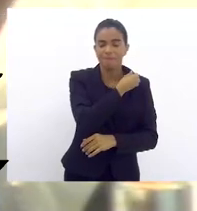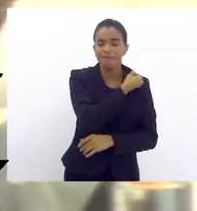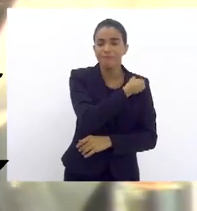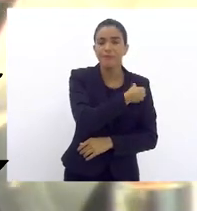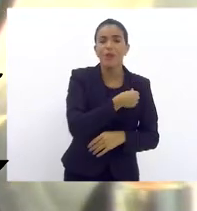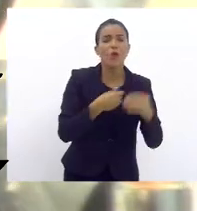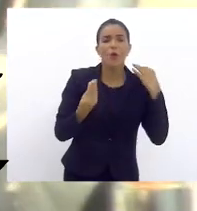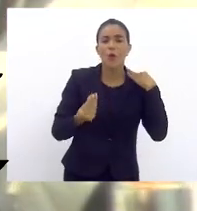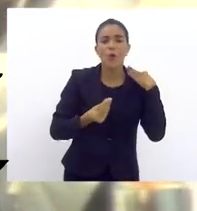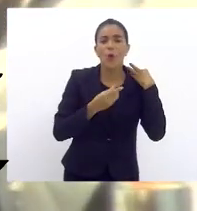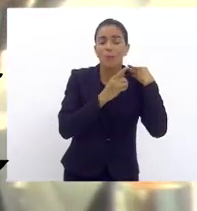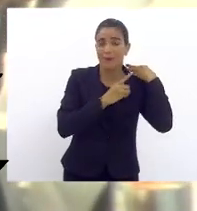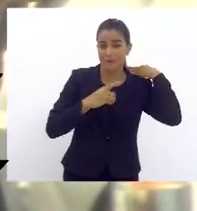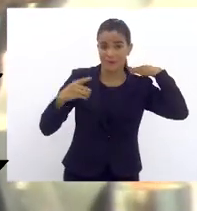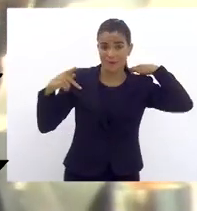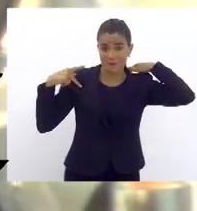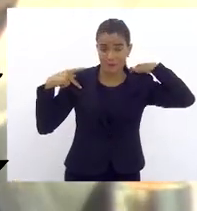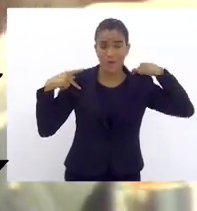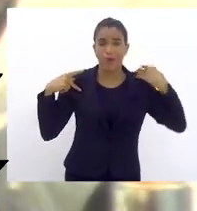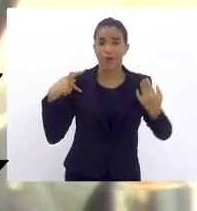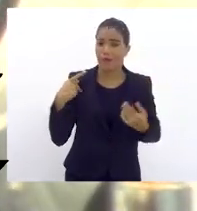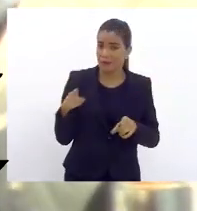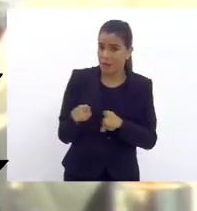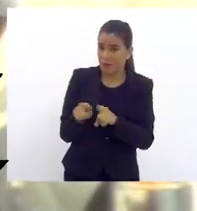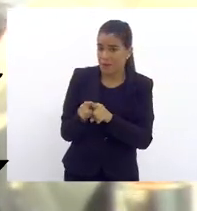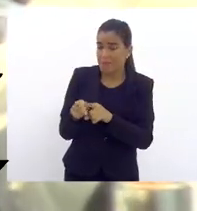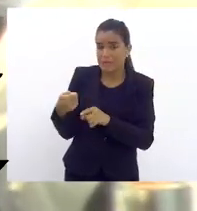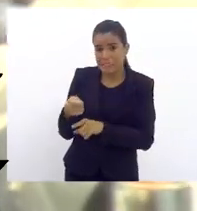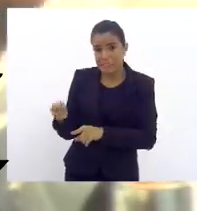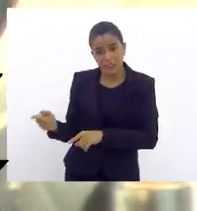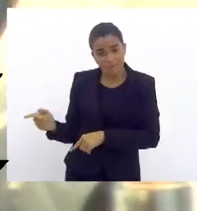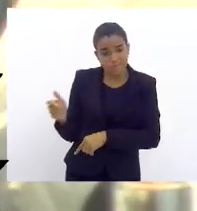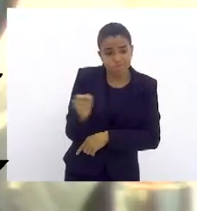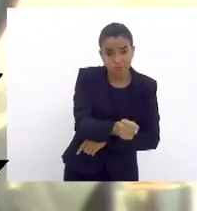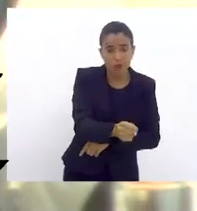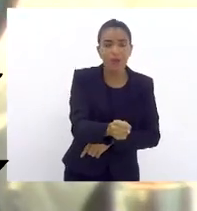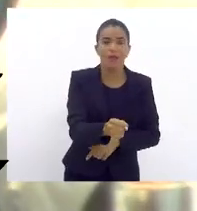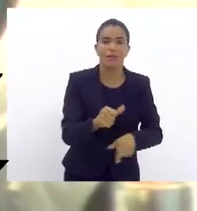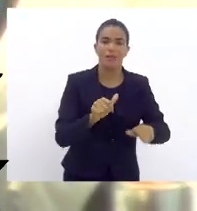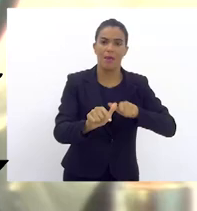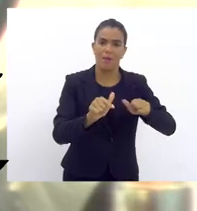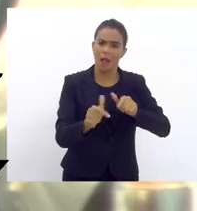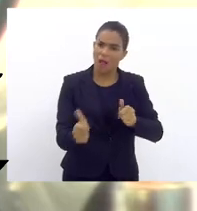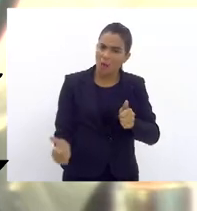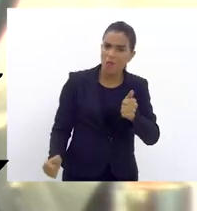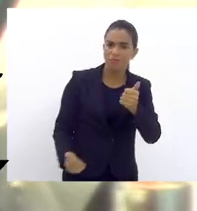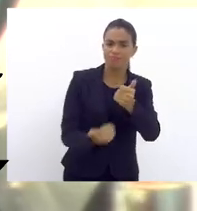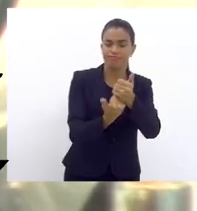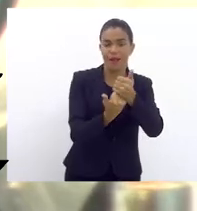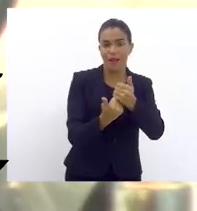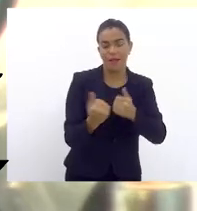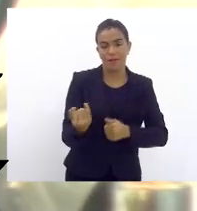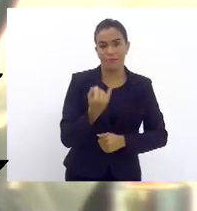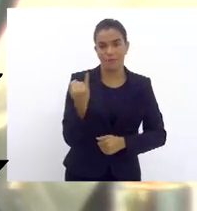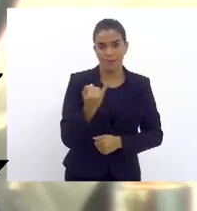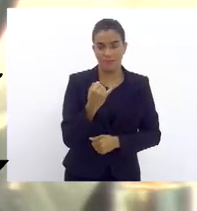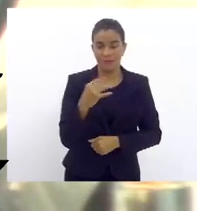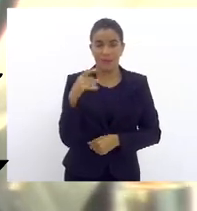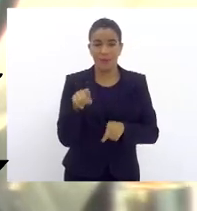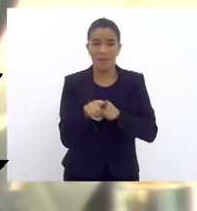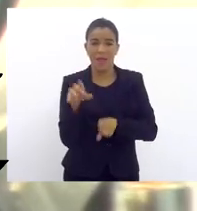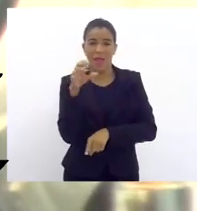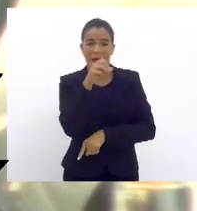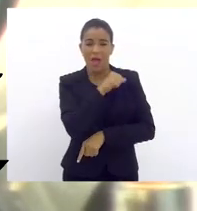como a defensoria deve sempre ser acionada porque é um aliado importante queria fazer uma rápida